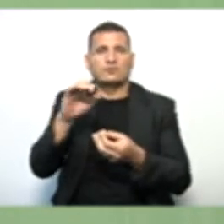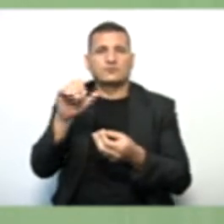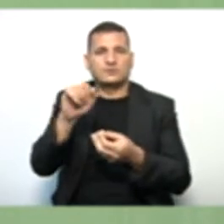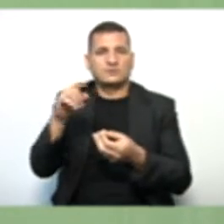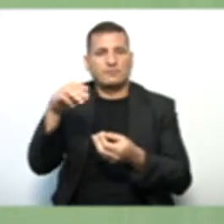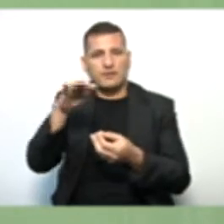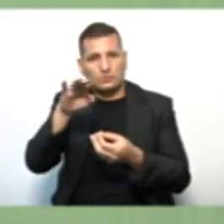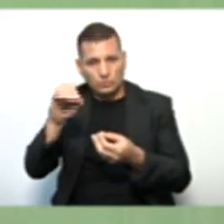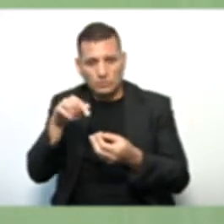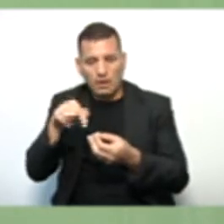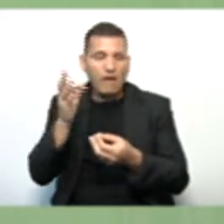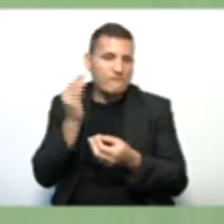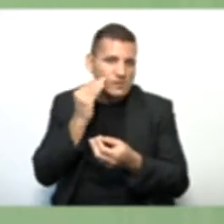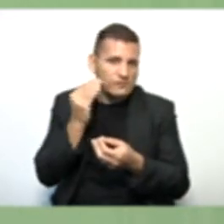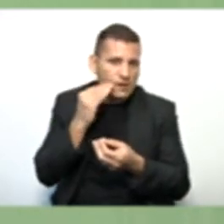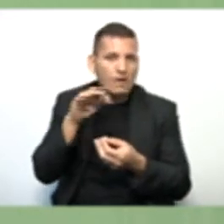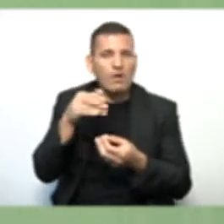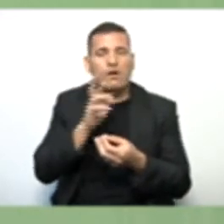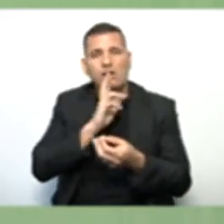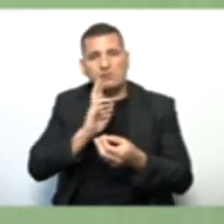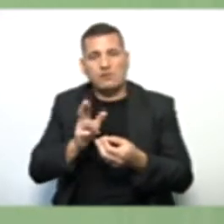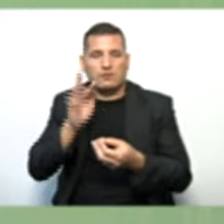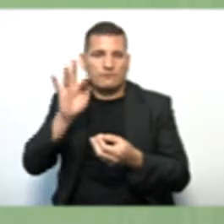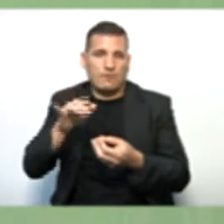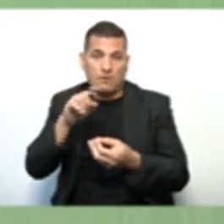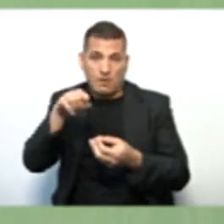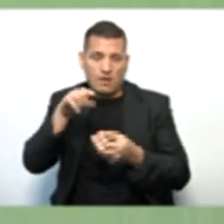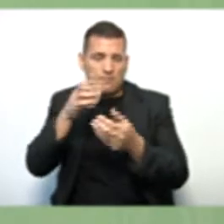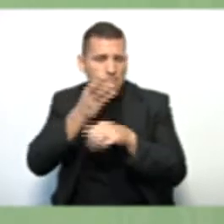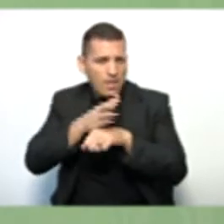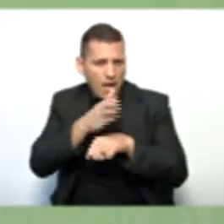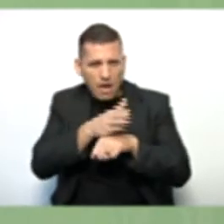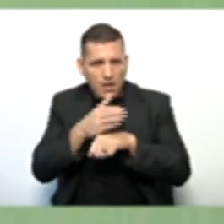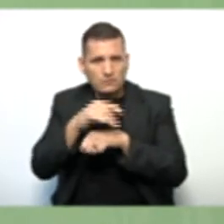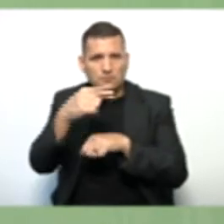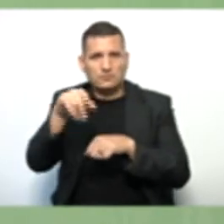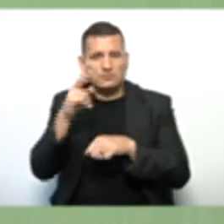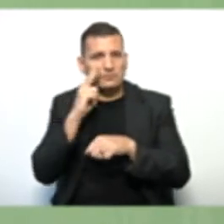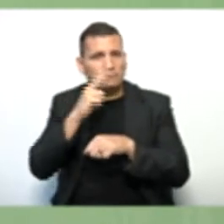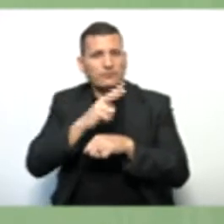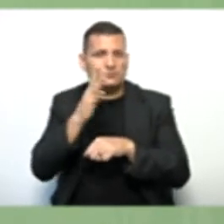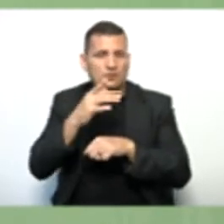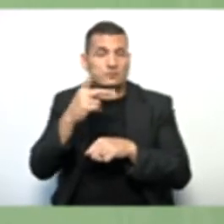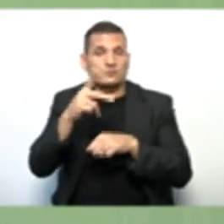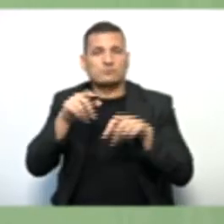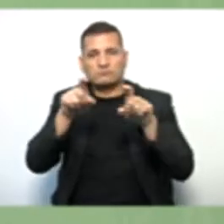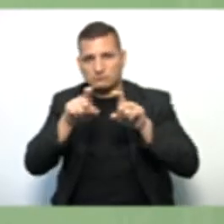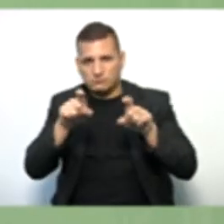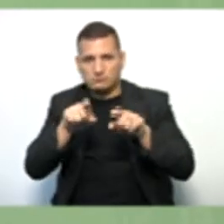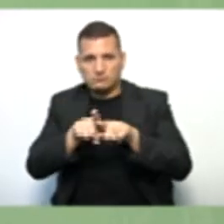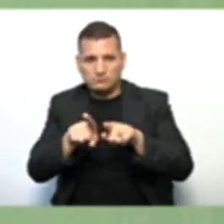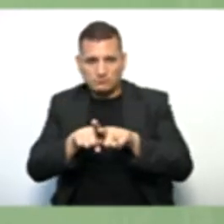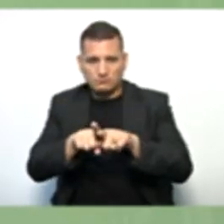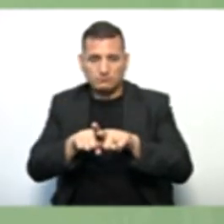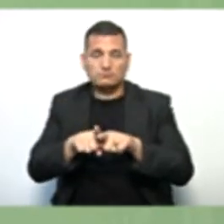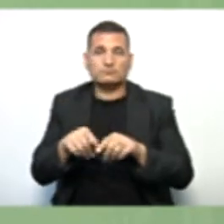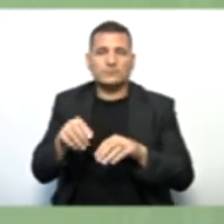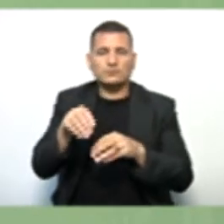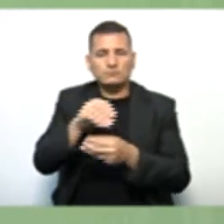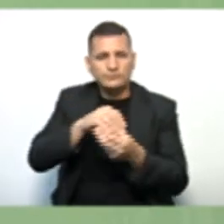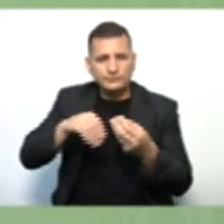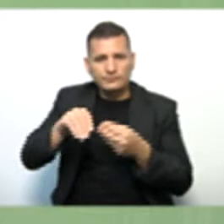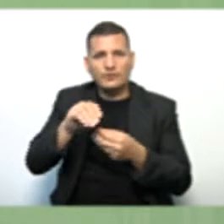bom? Coisa que a gente já viu também na prática. Eu acredito que vocês também já viram na prática aí também no computador de vocês.